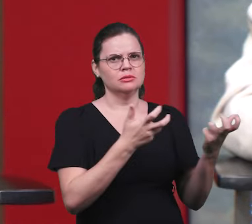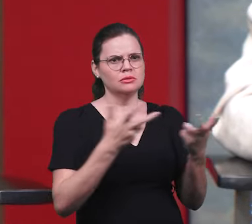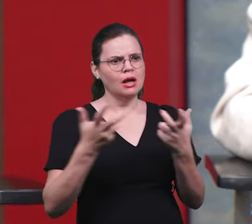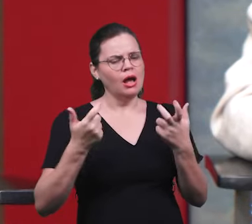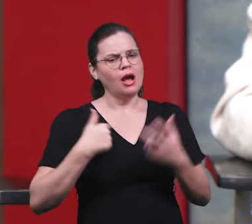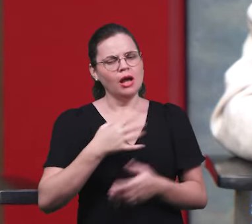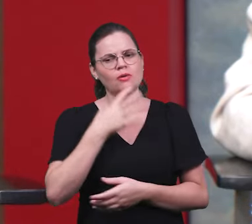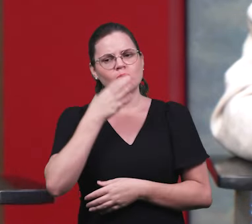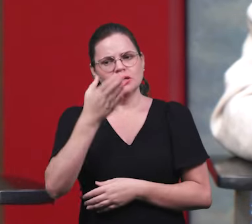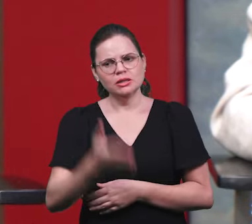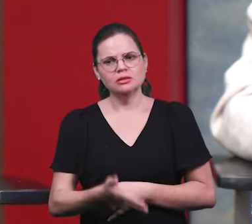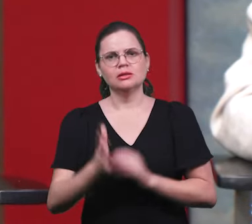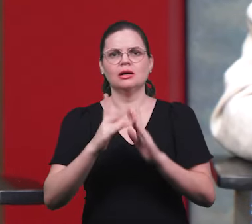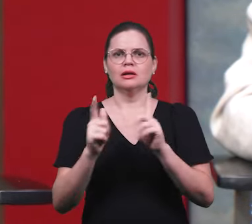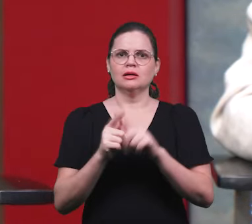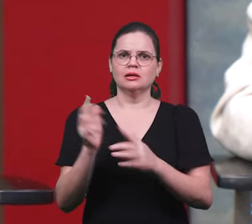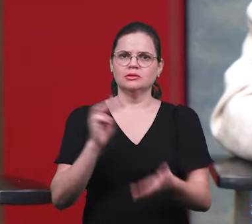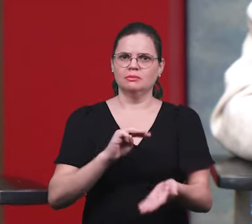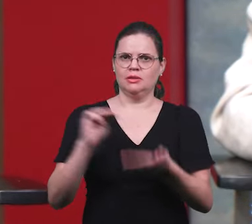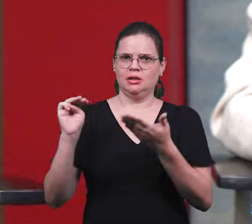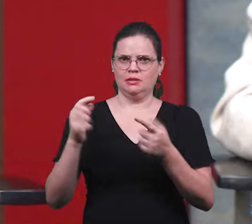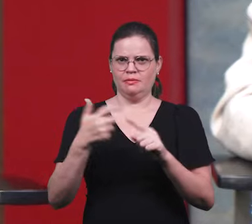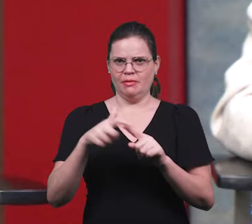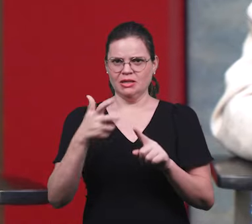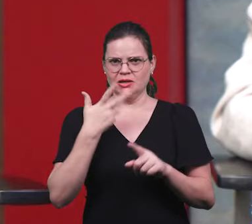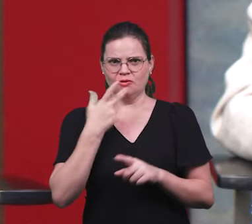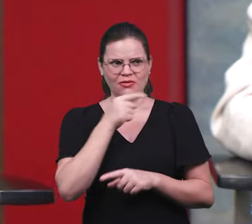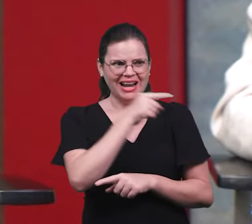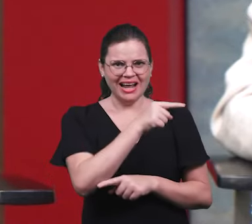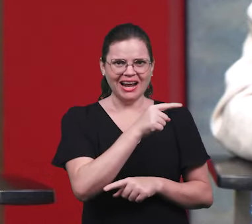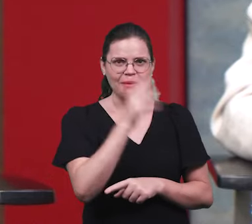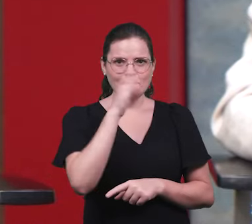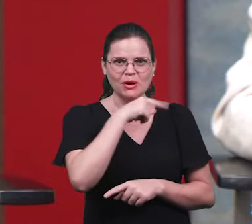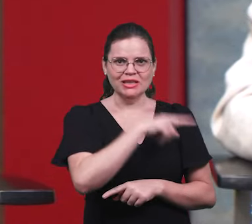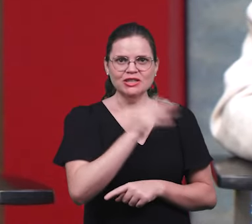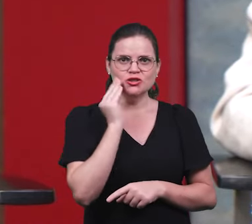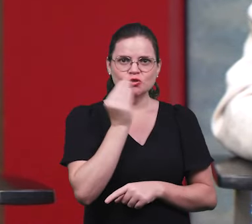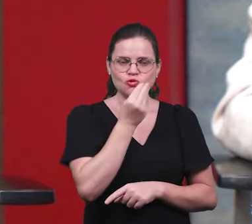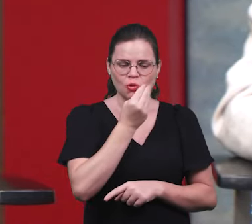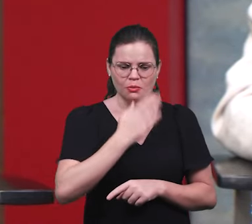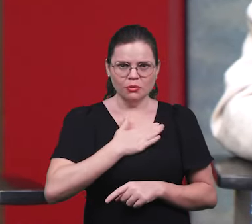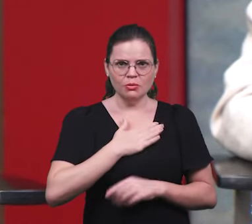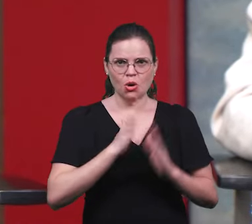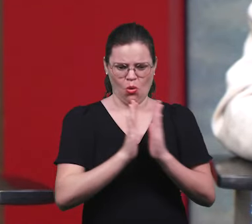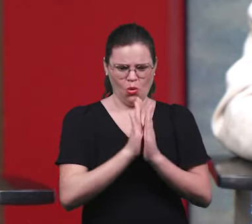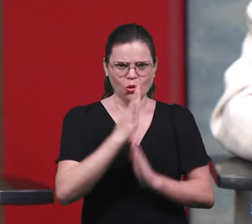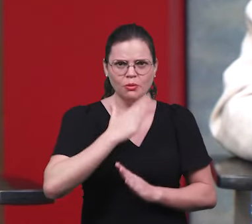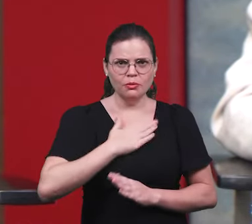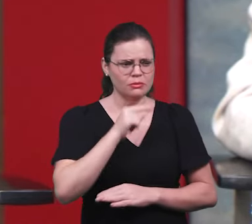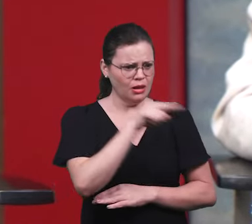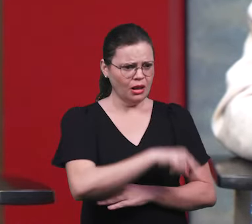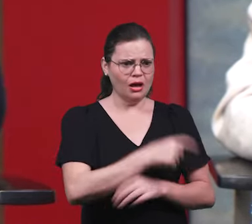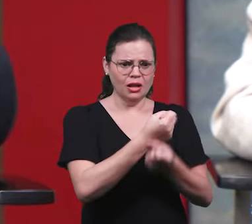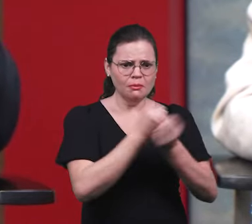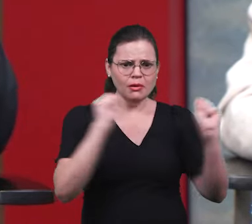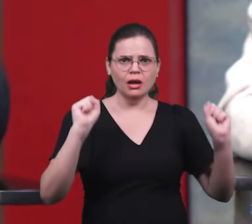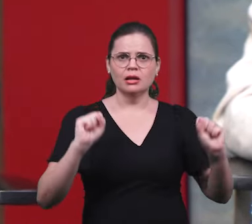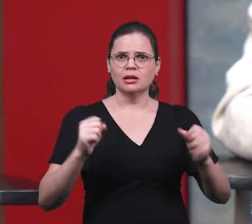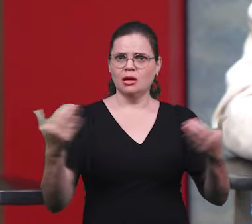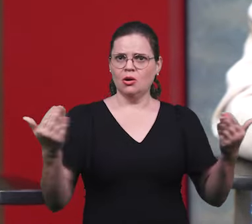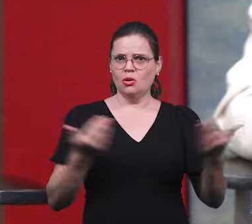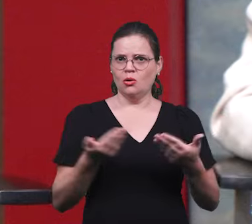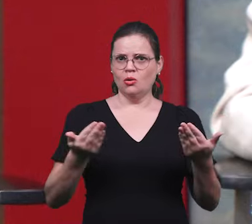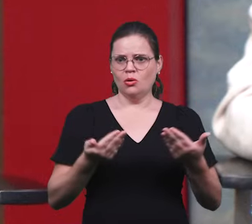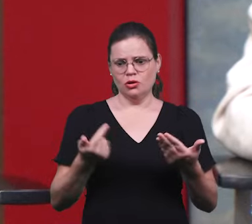conheci a igreja Maranata. Ela disse, mas eu vou falar daqueles irmãos que jejuaram por mim, oraram por mim. Ela disse, lá eu recebi uma bênção. Ela disse, hoje eu tenho